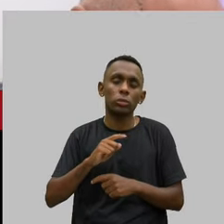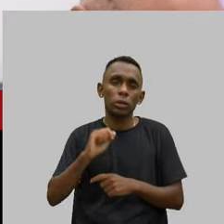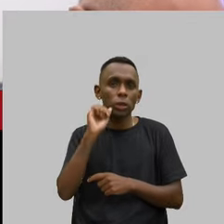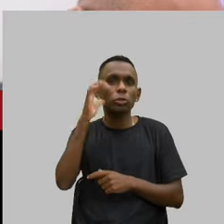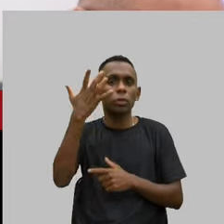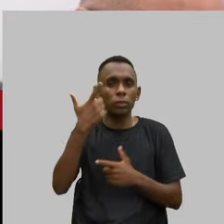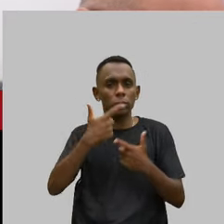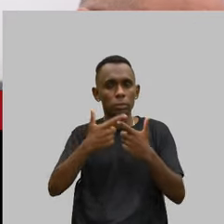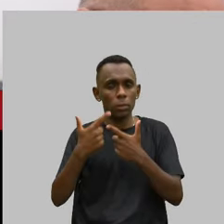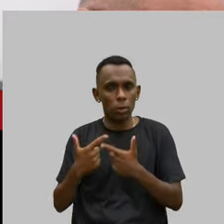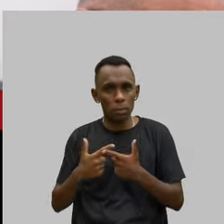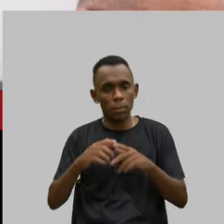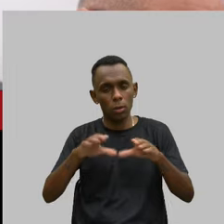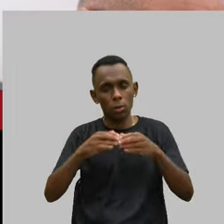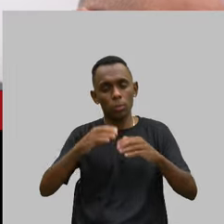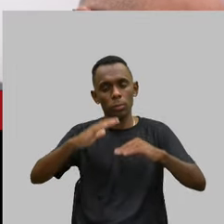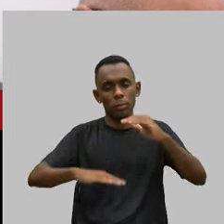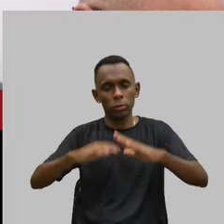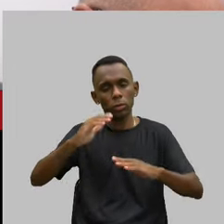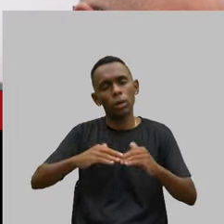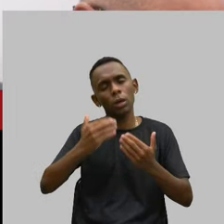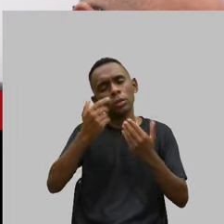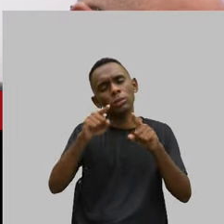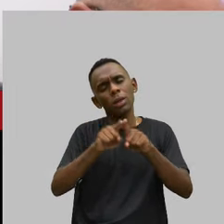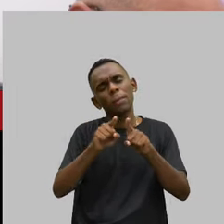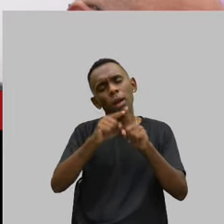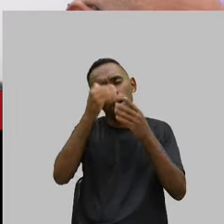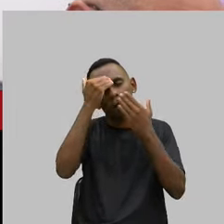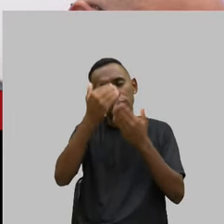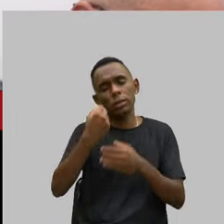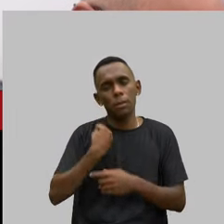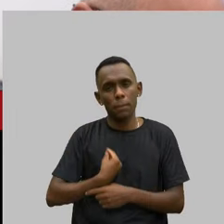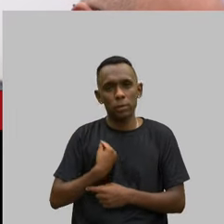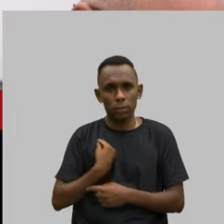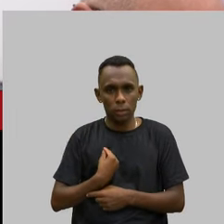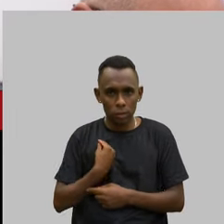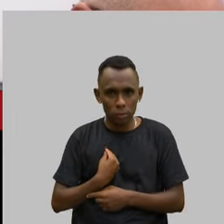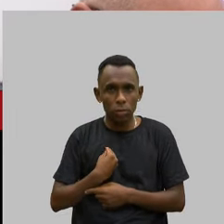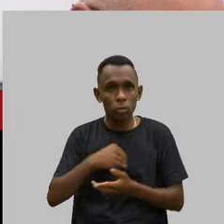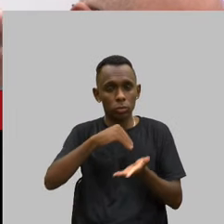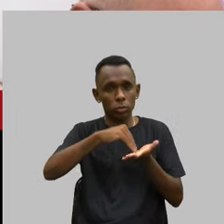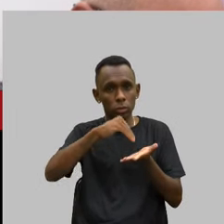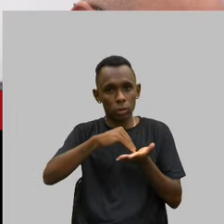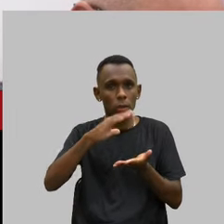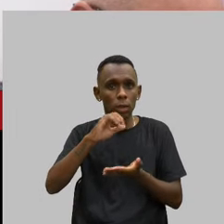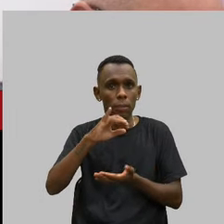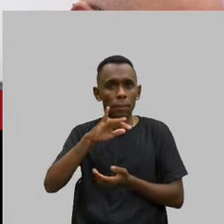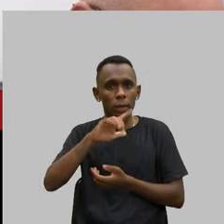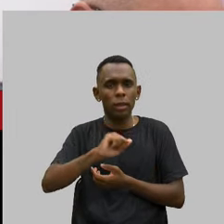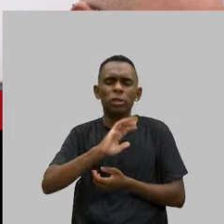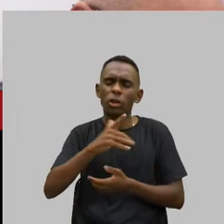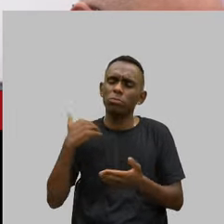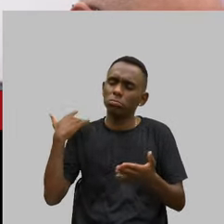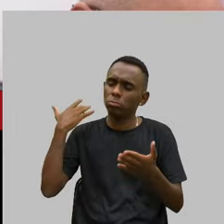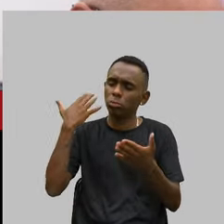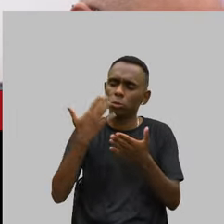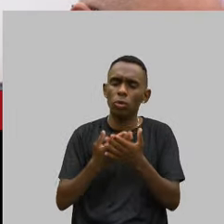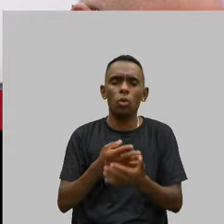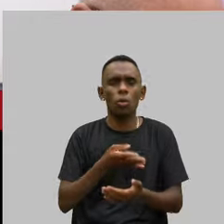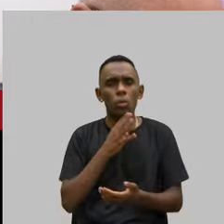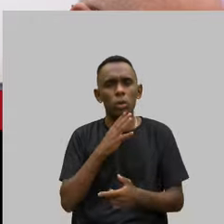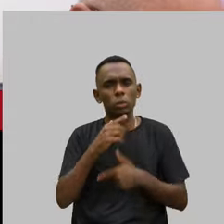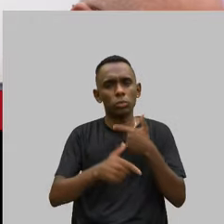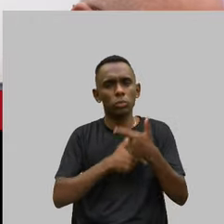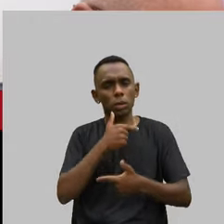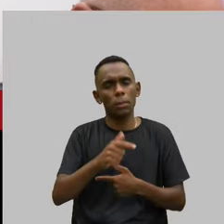importante de resto é agradecê-los mais uma vez pela participação secretária Camila já conheço a bastante tempo pelo serviço público